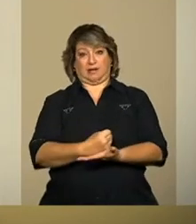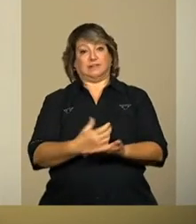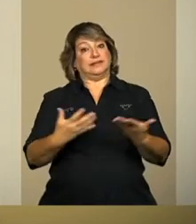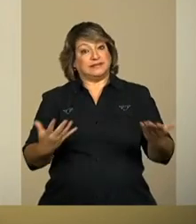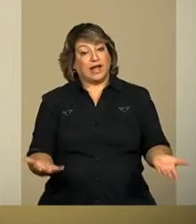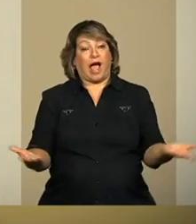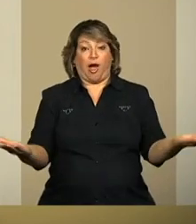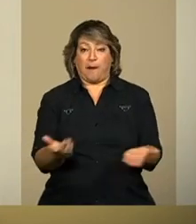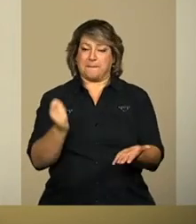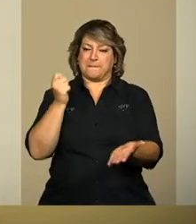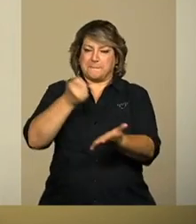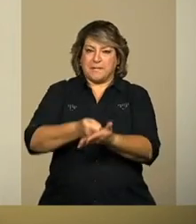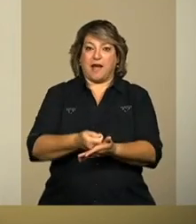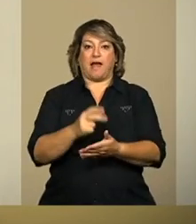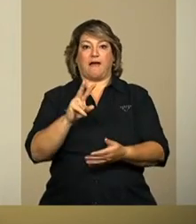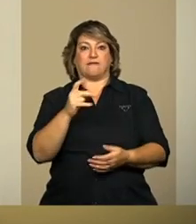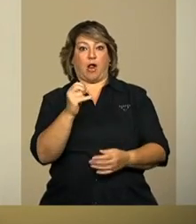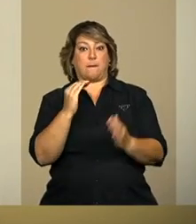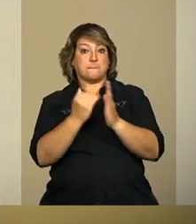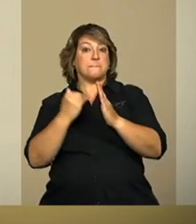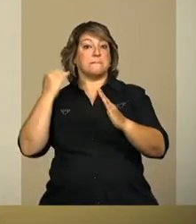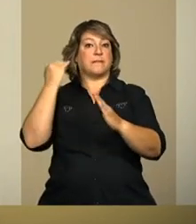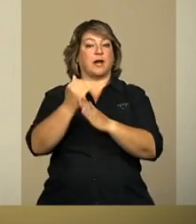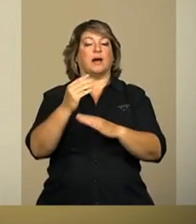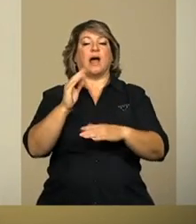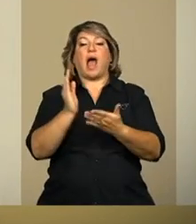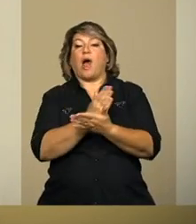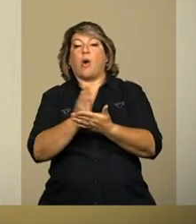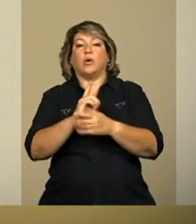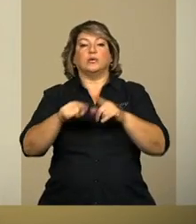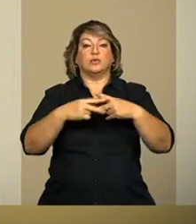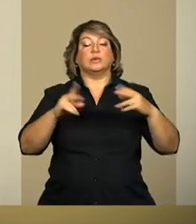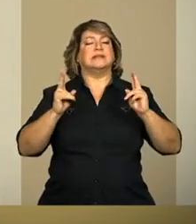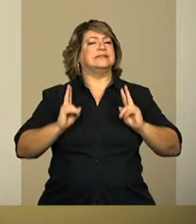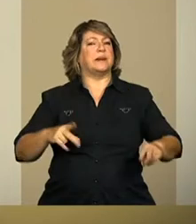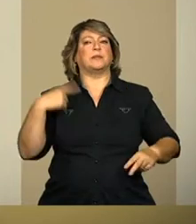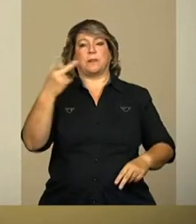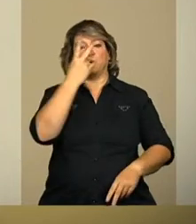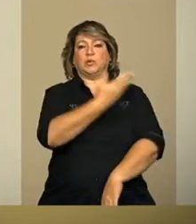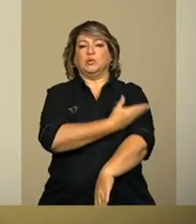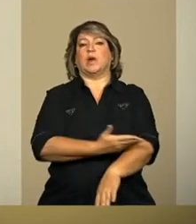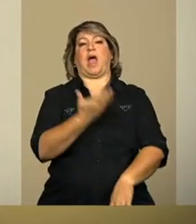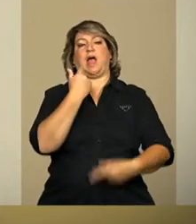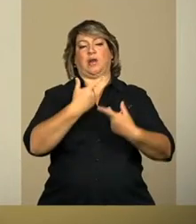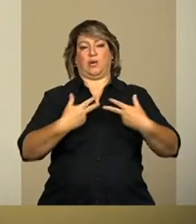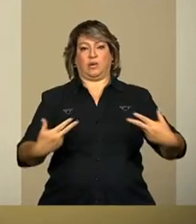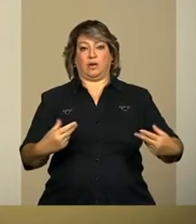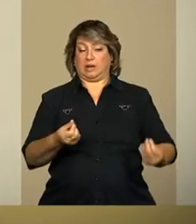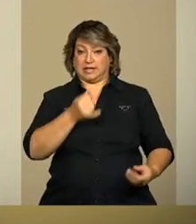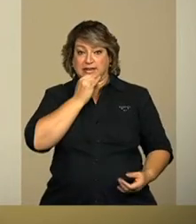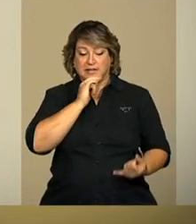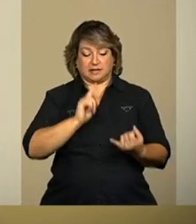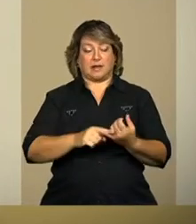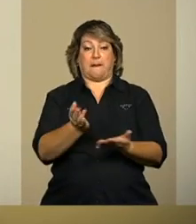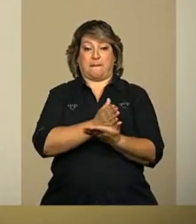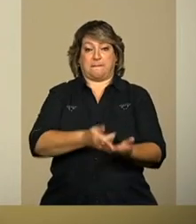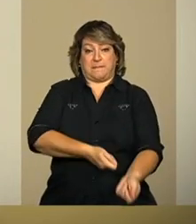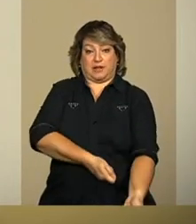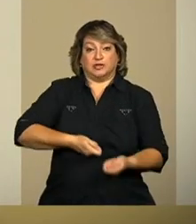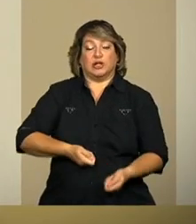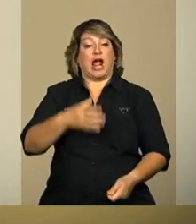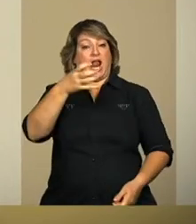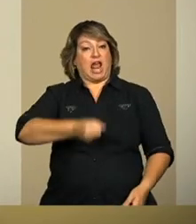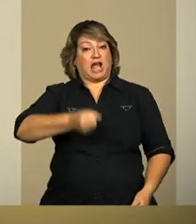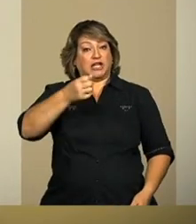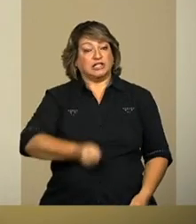nós vamos pagar um valor maior para alguns produtos que estão sempre na mesa das famílias brasileiras como a mandioca o